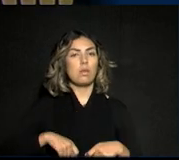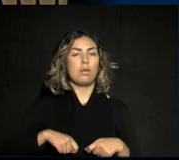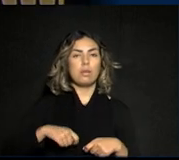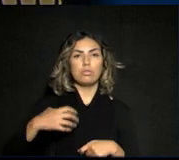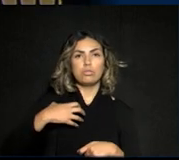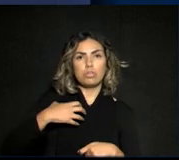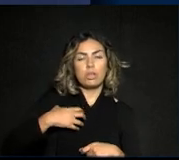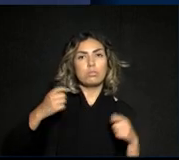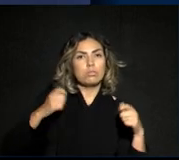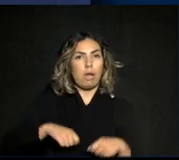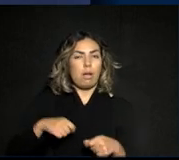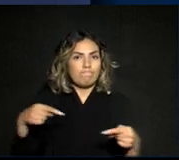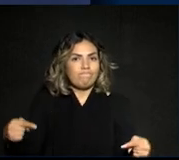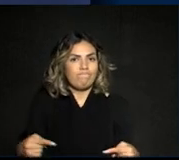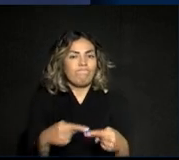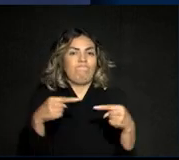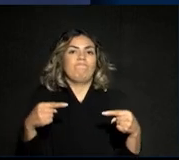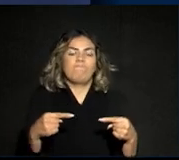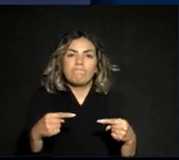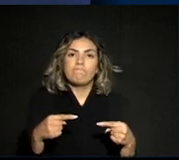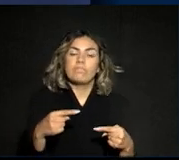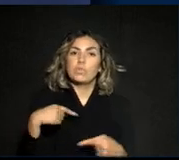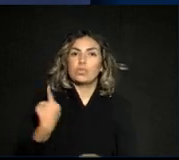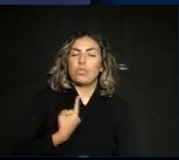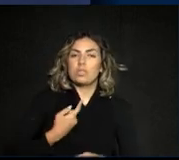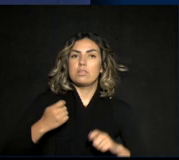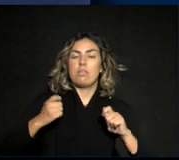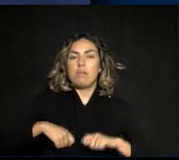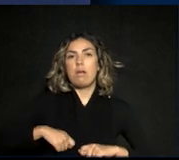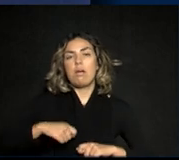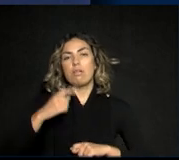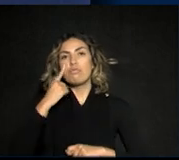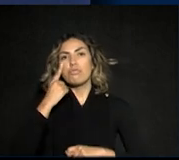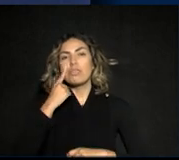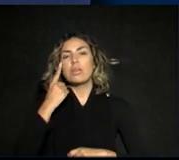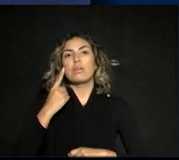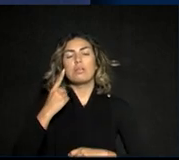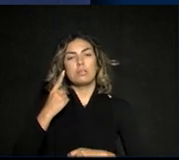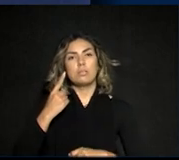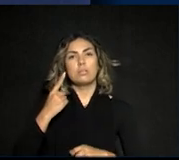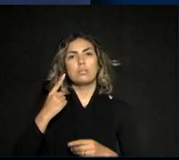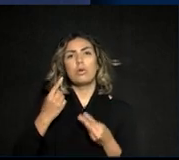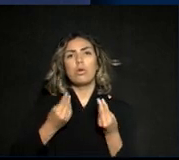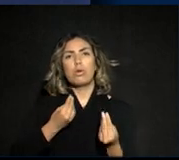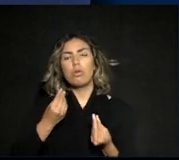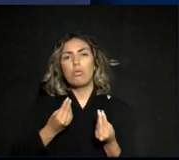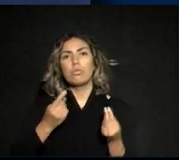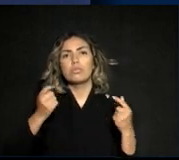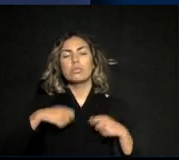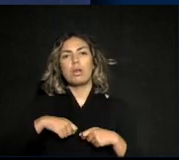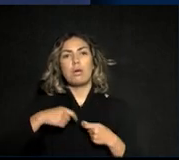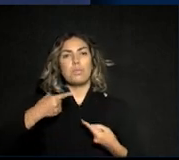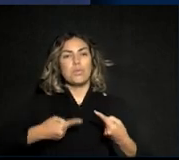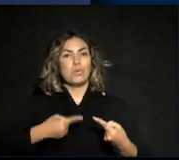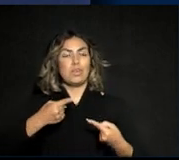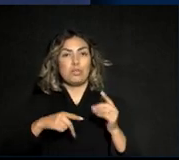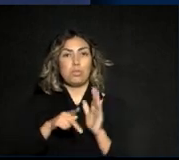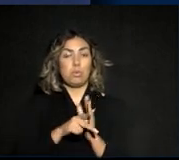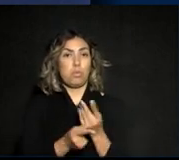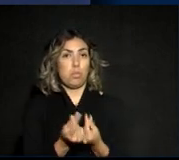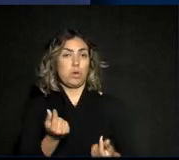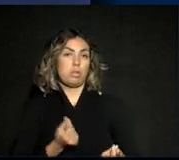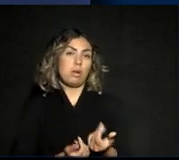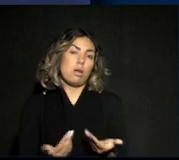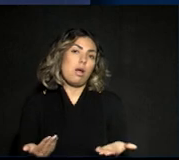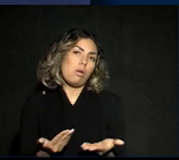mais provável que nós tenhamos parado o ciclo de política monetária agora.